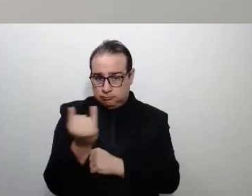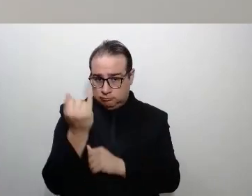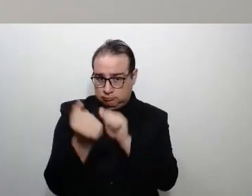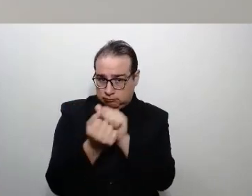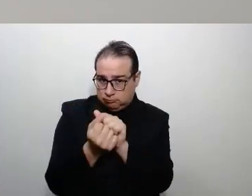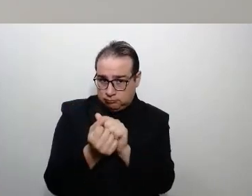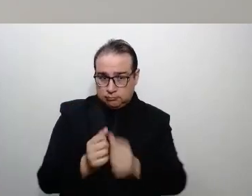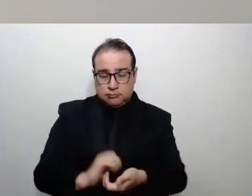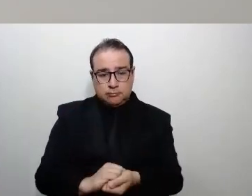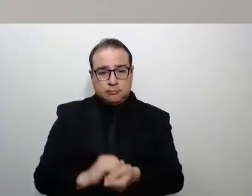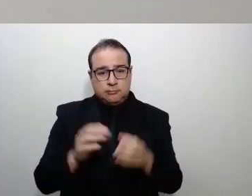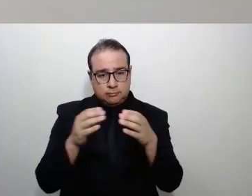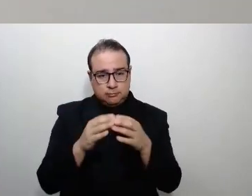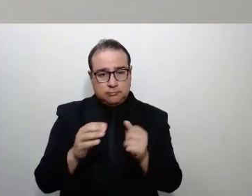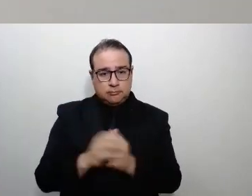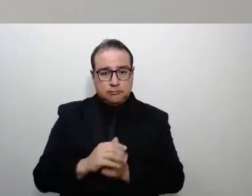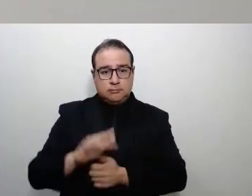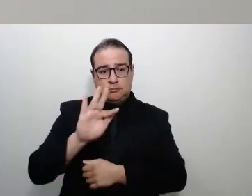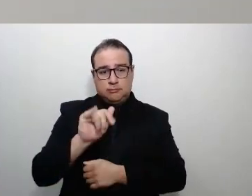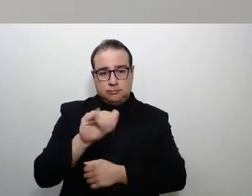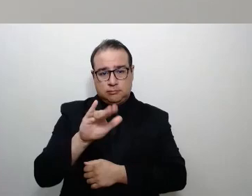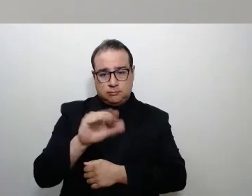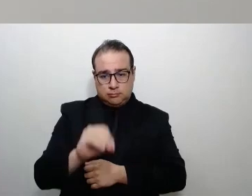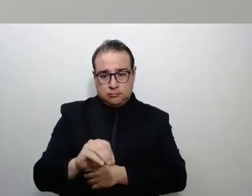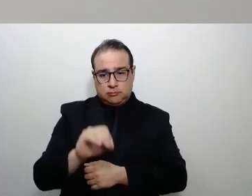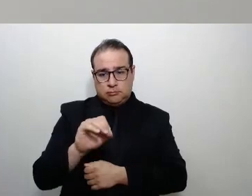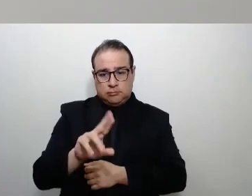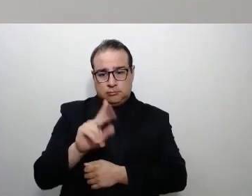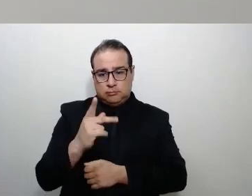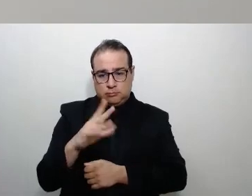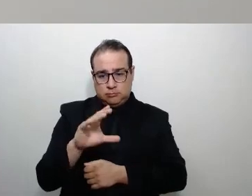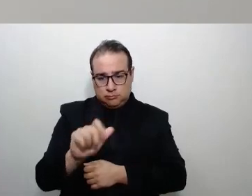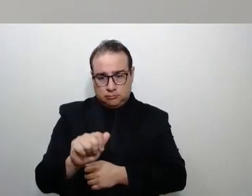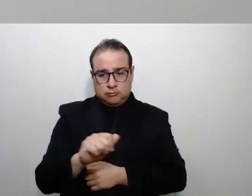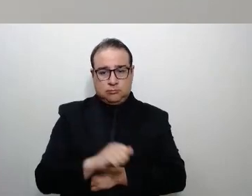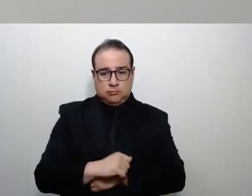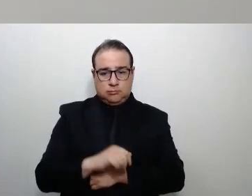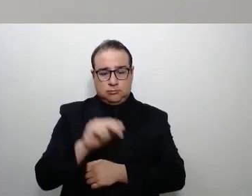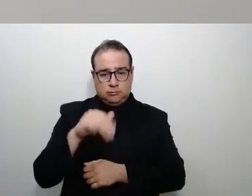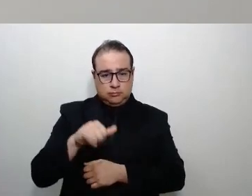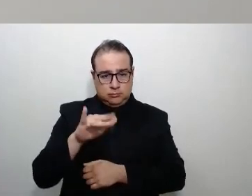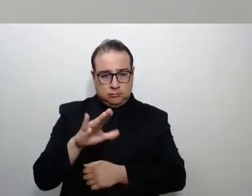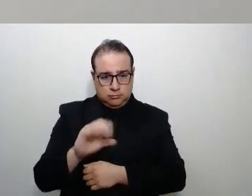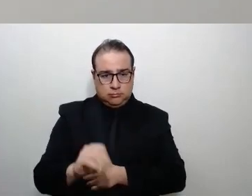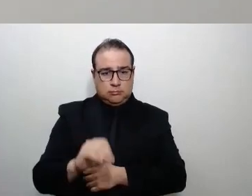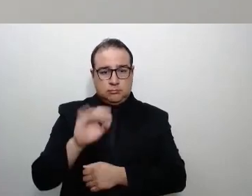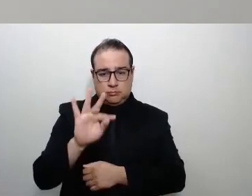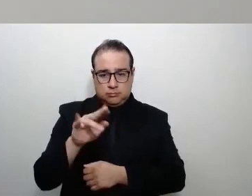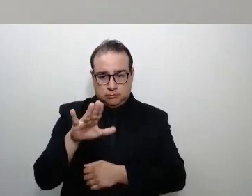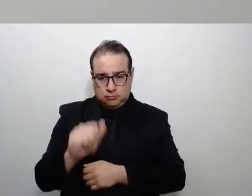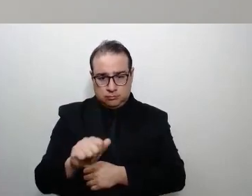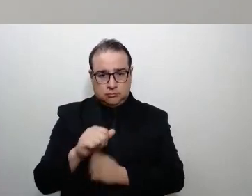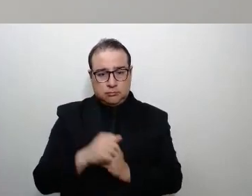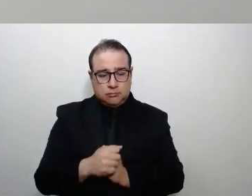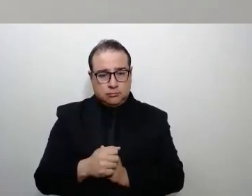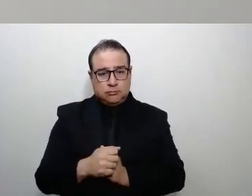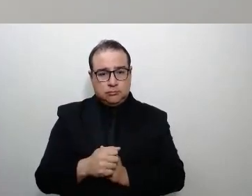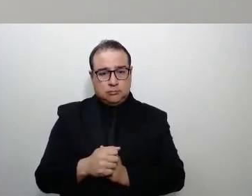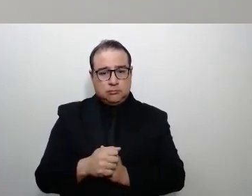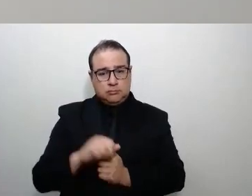O desembargador Fábio Uchoa dizimado do Marcio moscaro Desembargador a Tânia alway